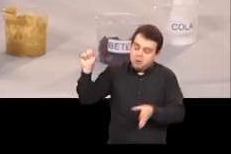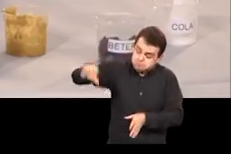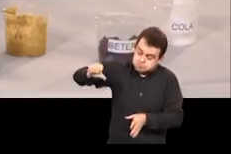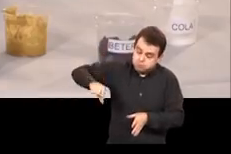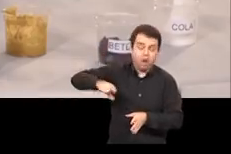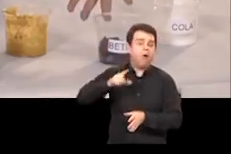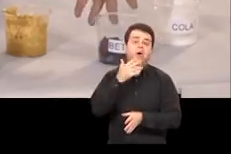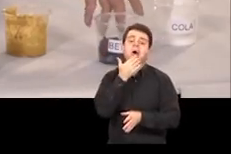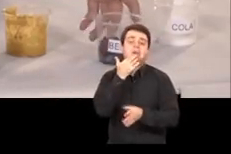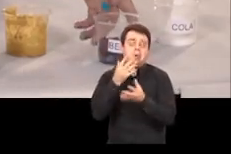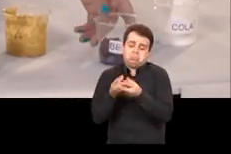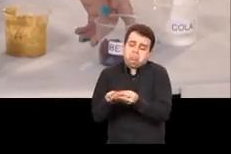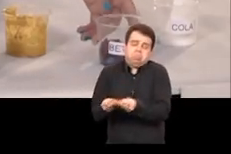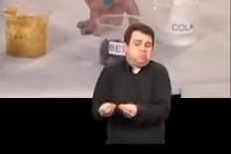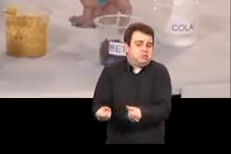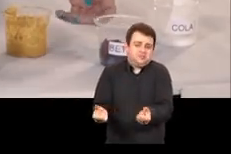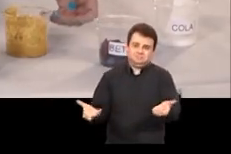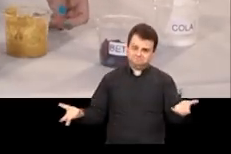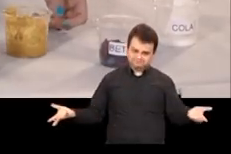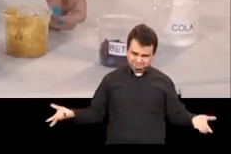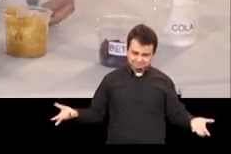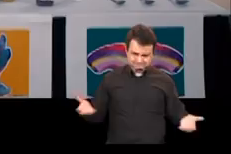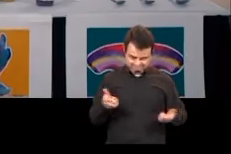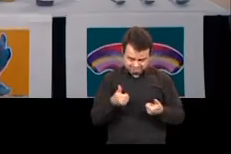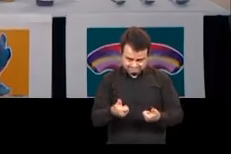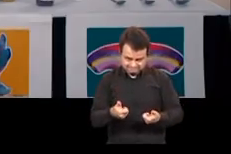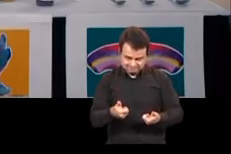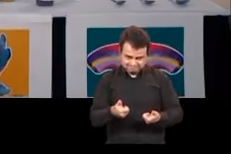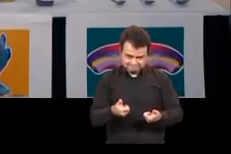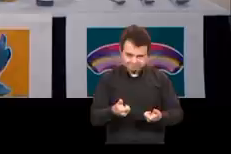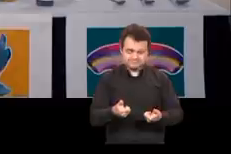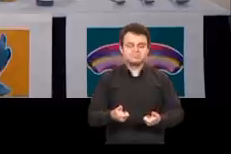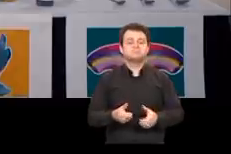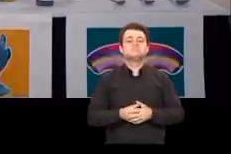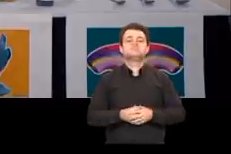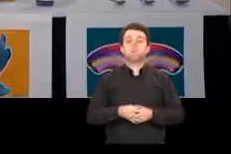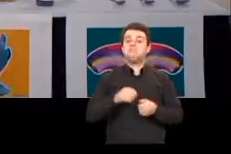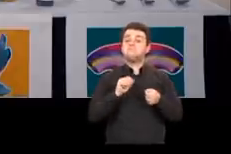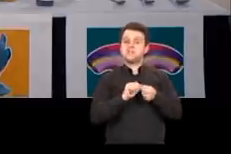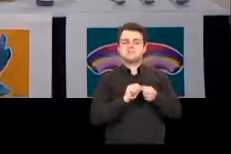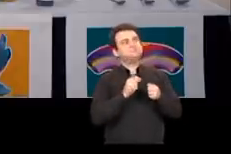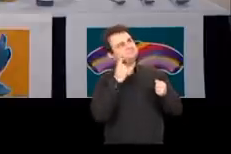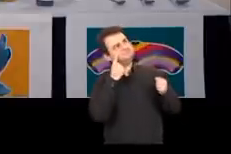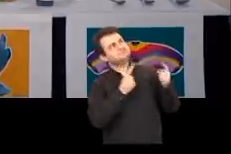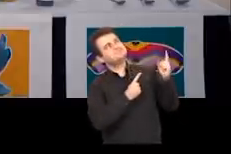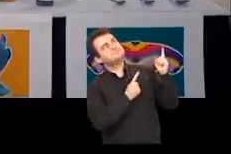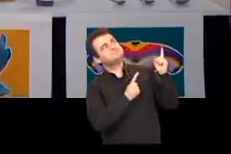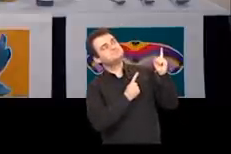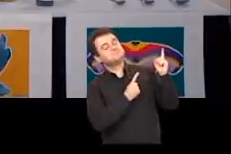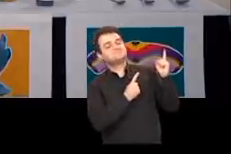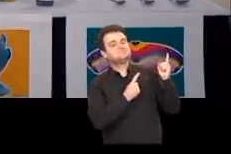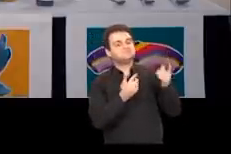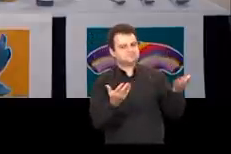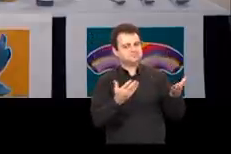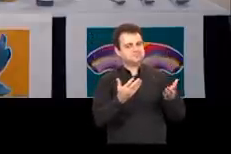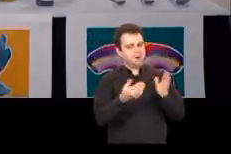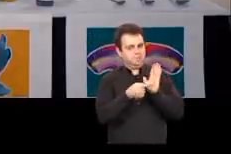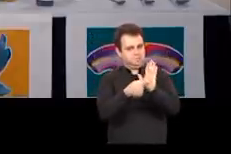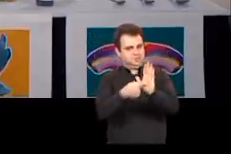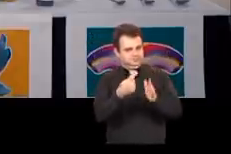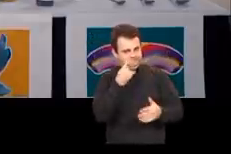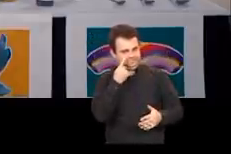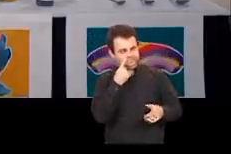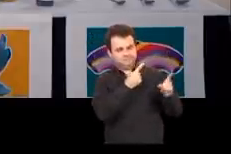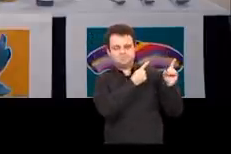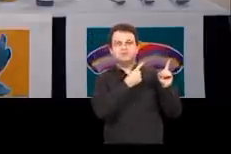da pigmentação da beterraba e do couve. Então vamos compor a tinta agora. Eu vou dar um exemplo para vocês